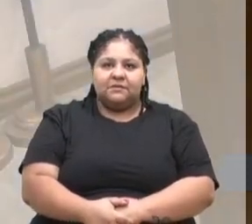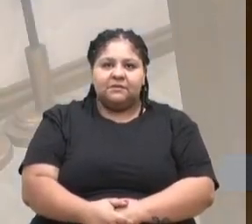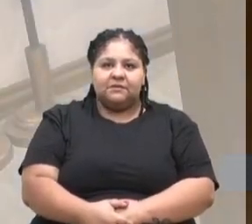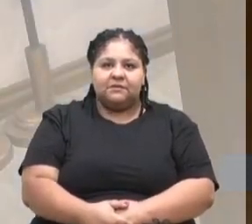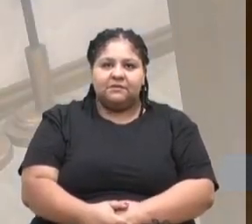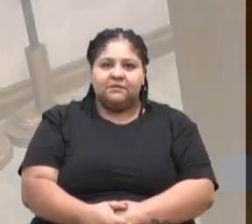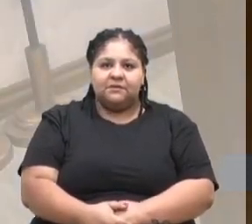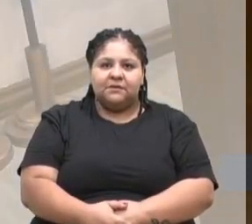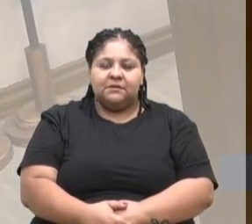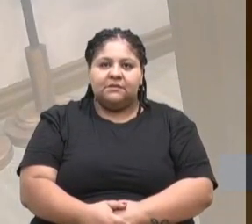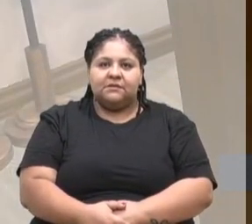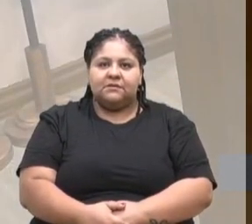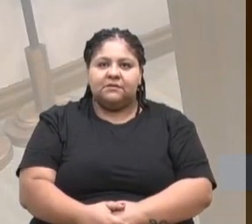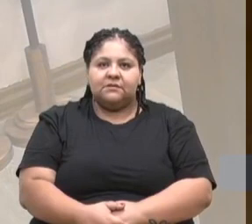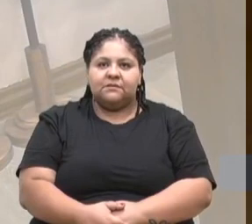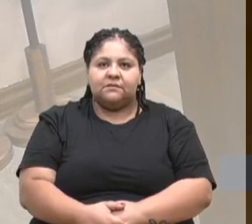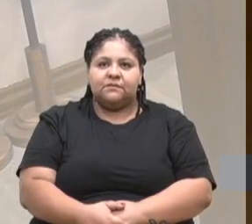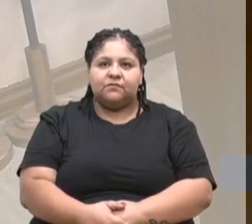Obrigado.